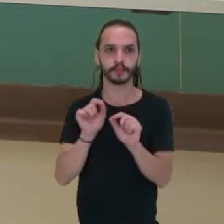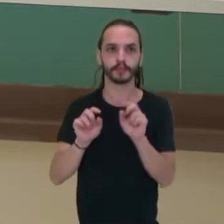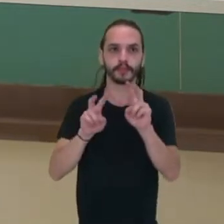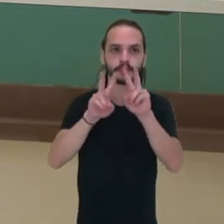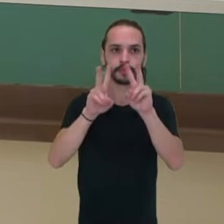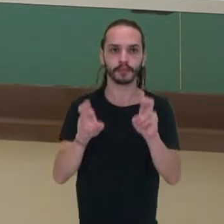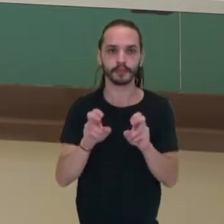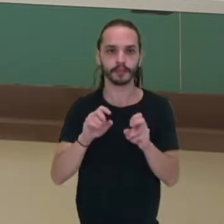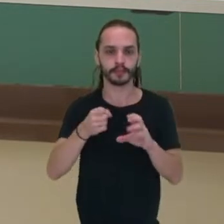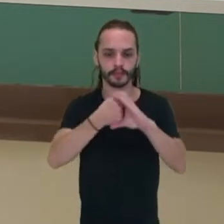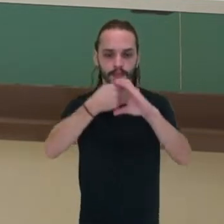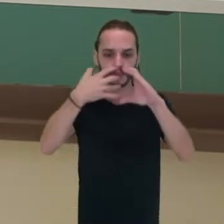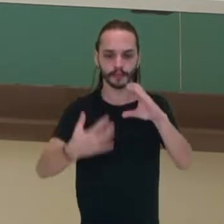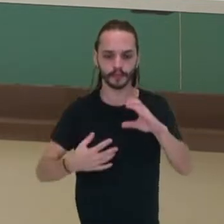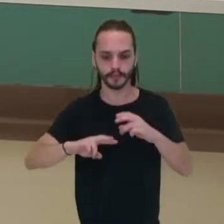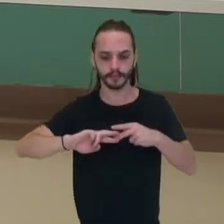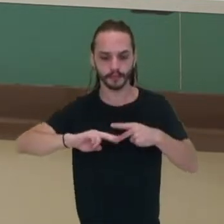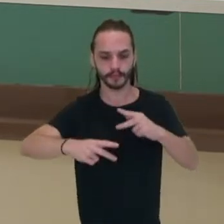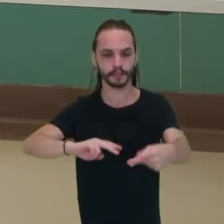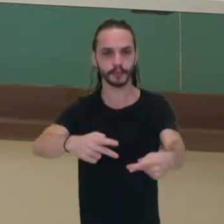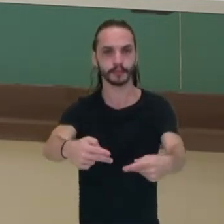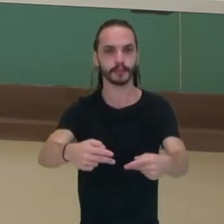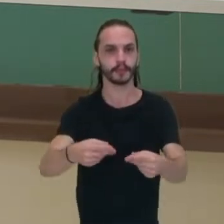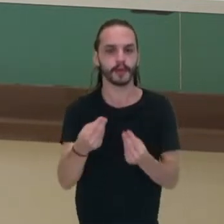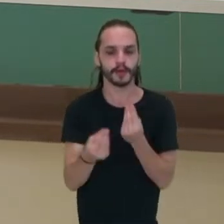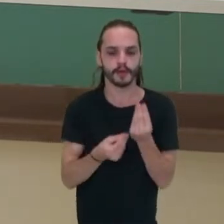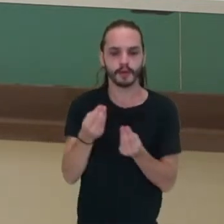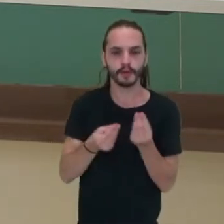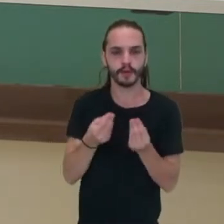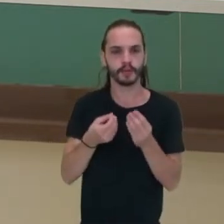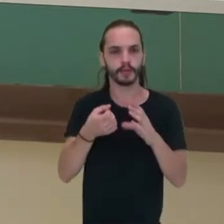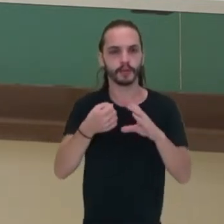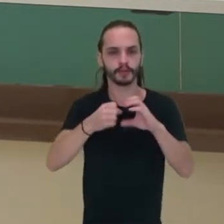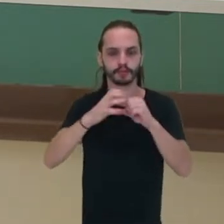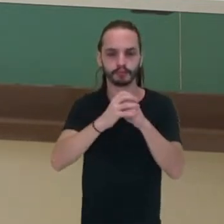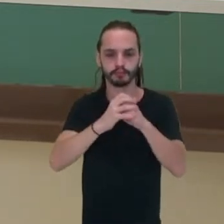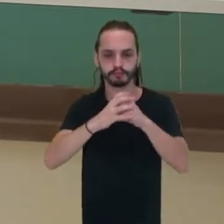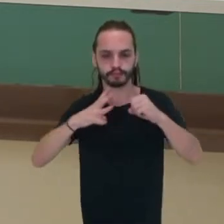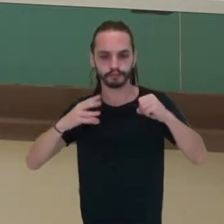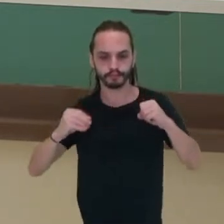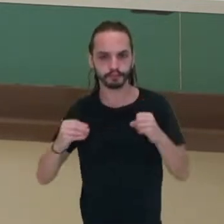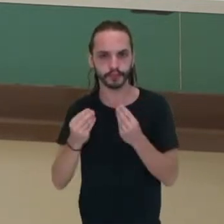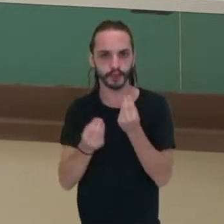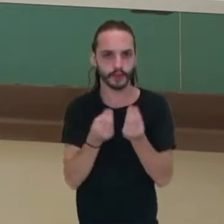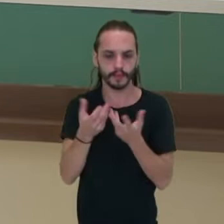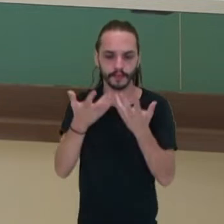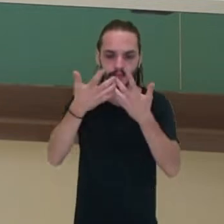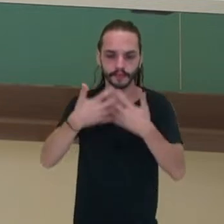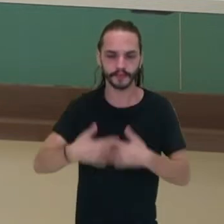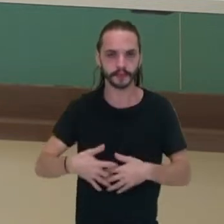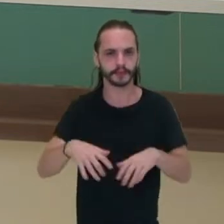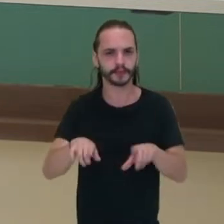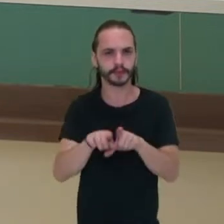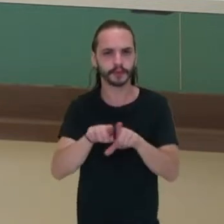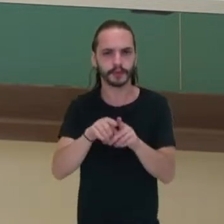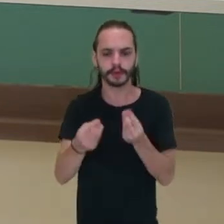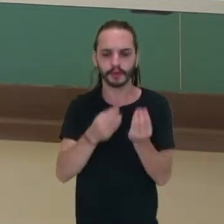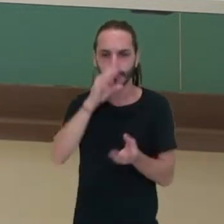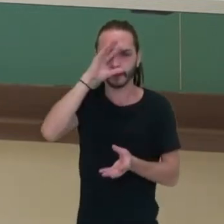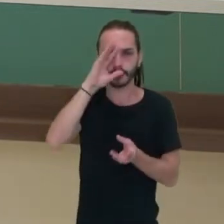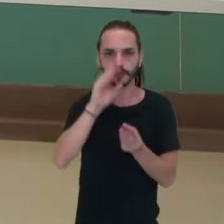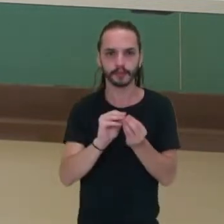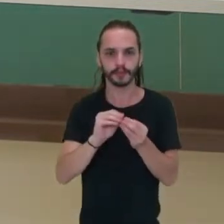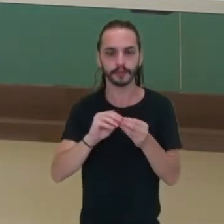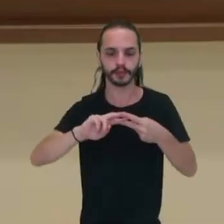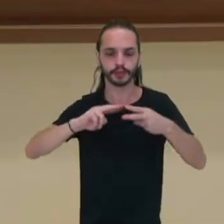de divisão celular estaria ligado à transmissão dessas características? Como entender a genética clássica aos olhos da